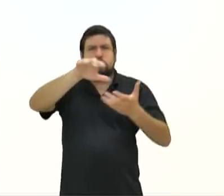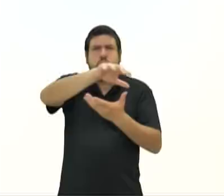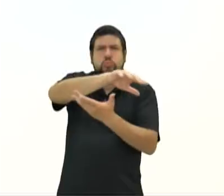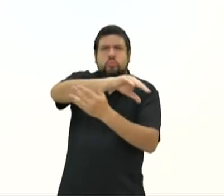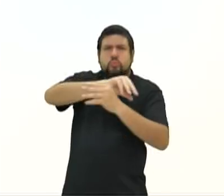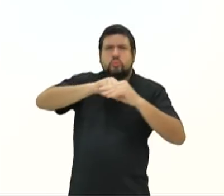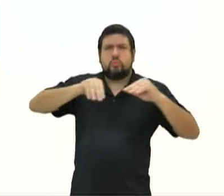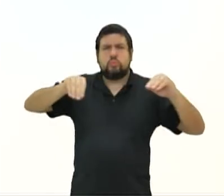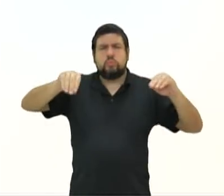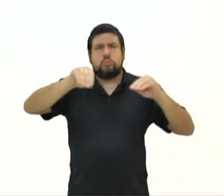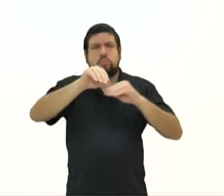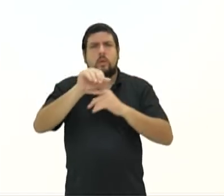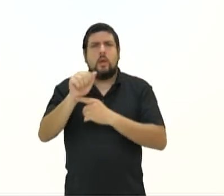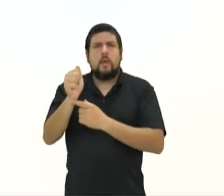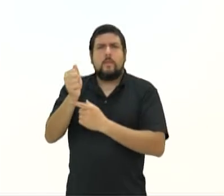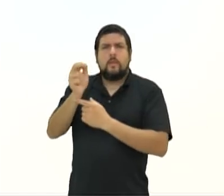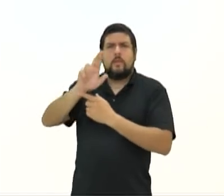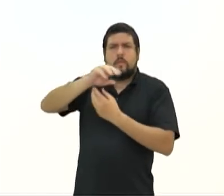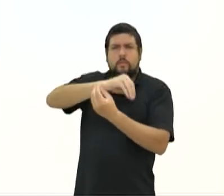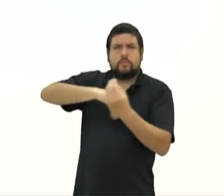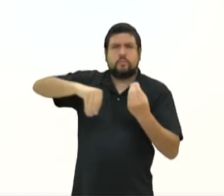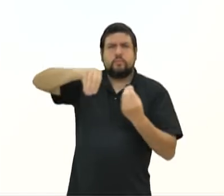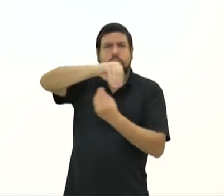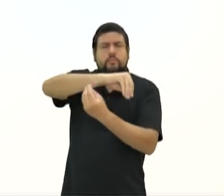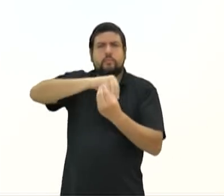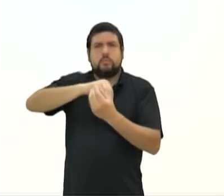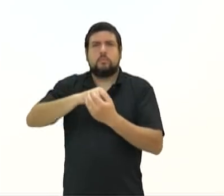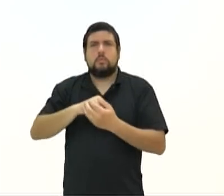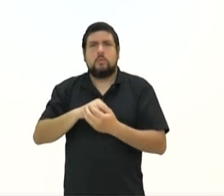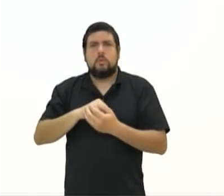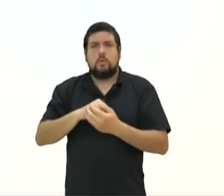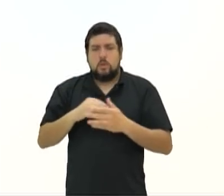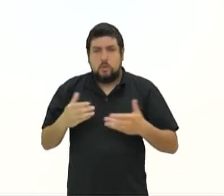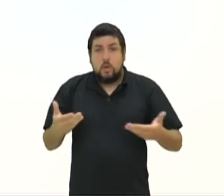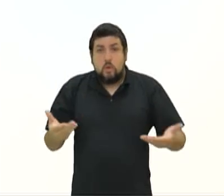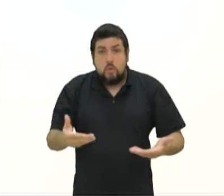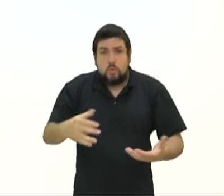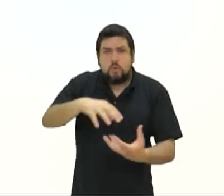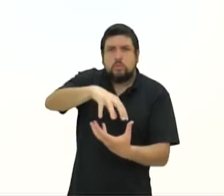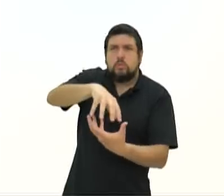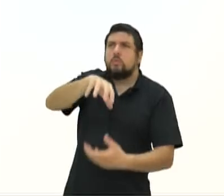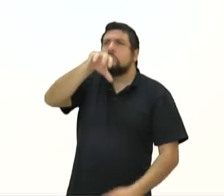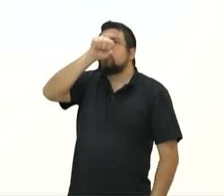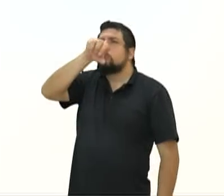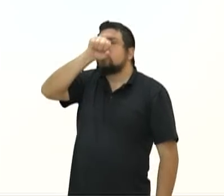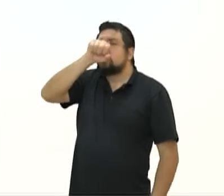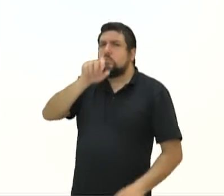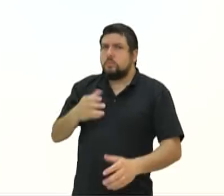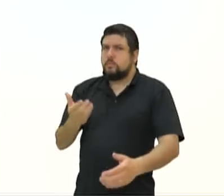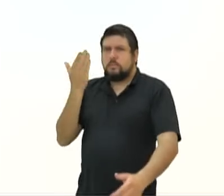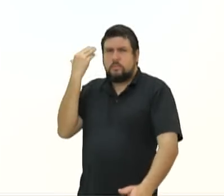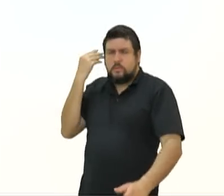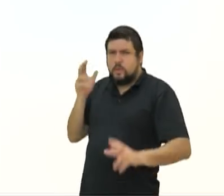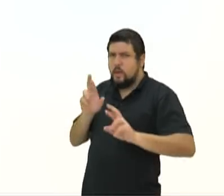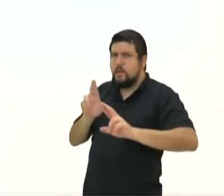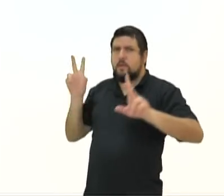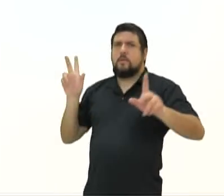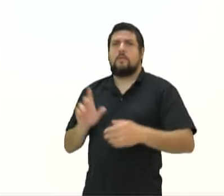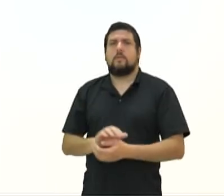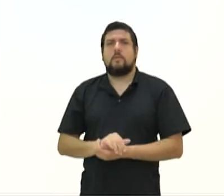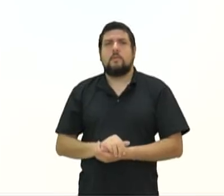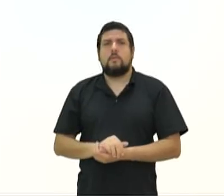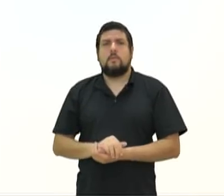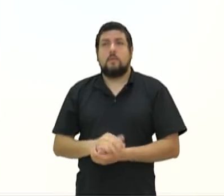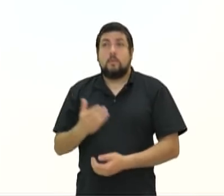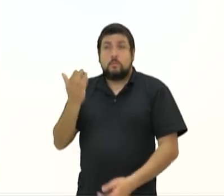atual. Os gases que estavam lá são diferentes dos gases que nós respiramos hoje. E também é por isso que naquela época não